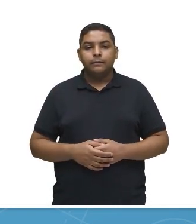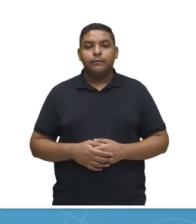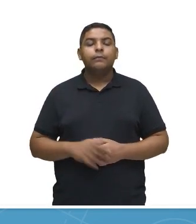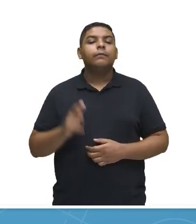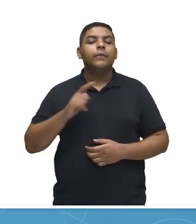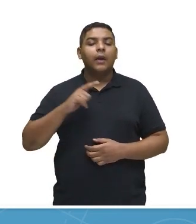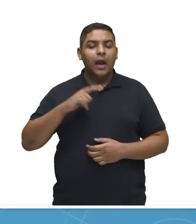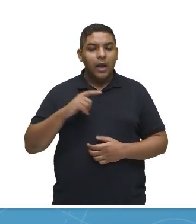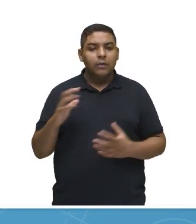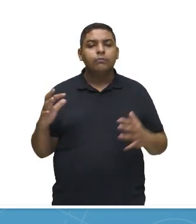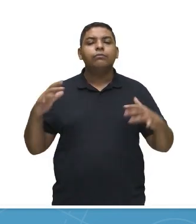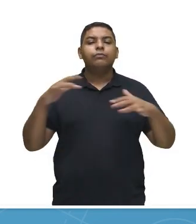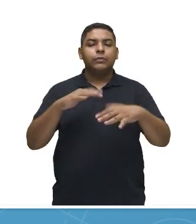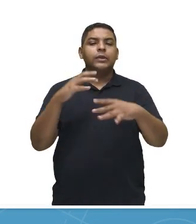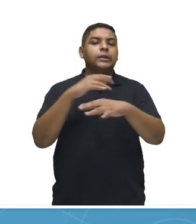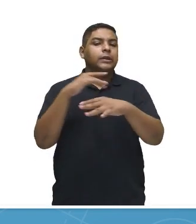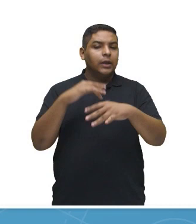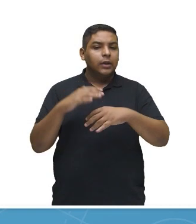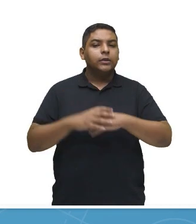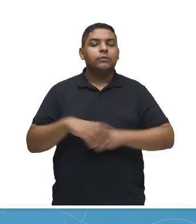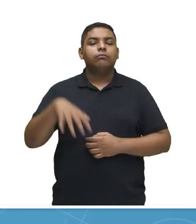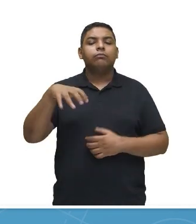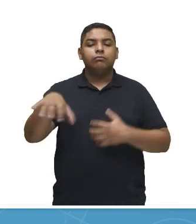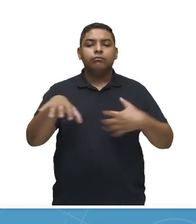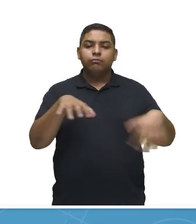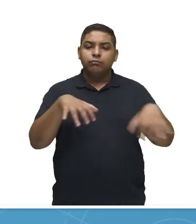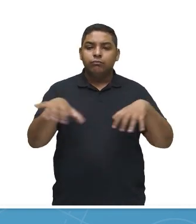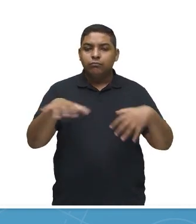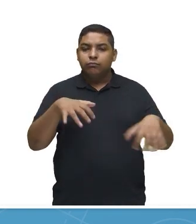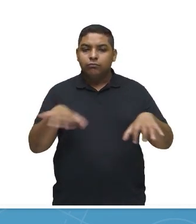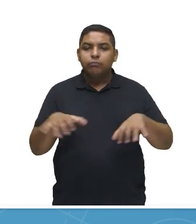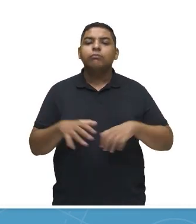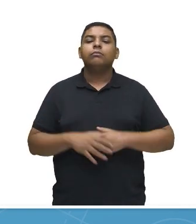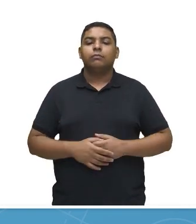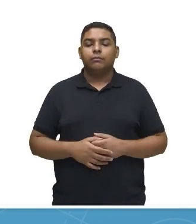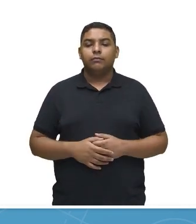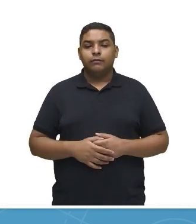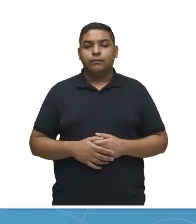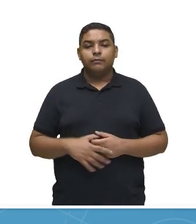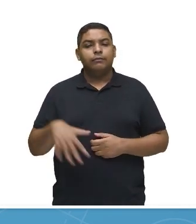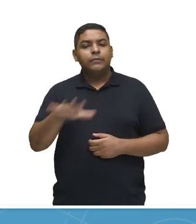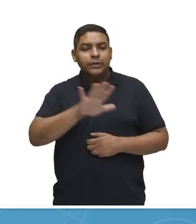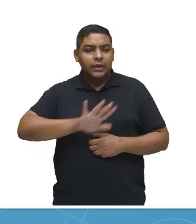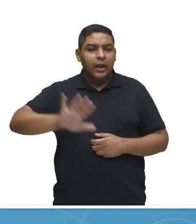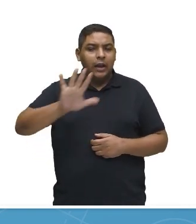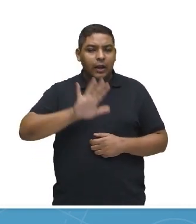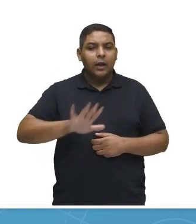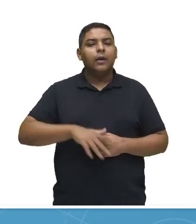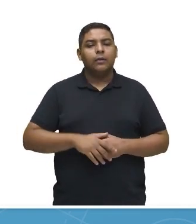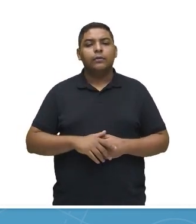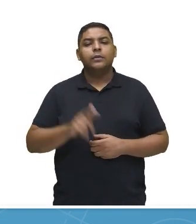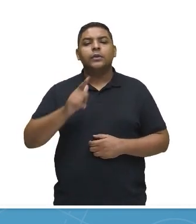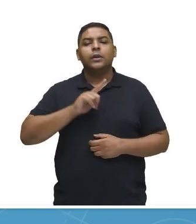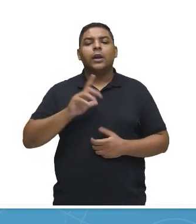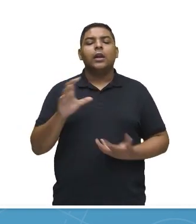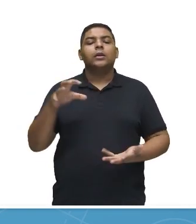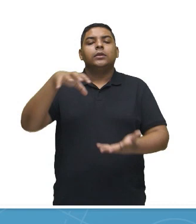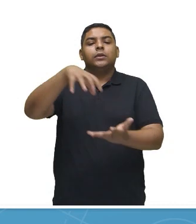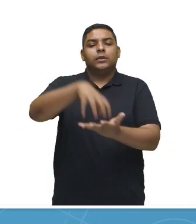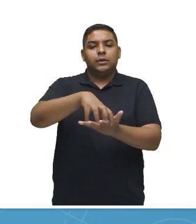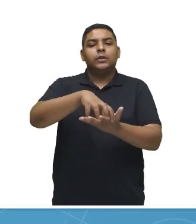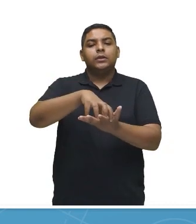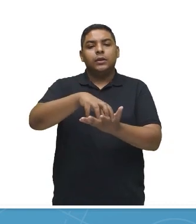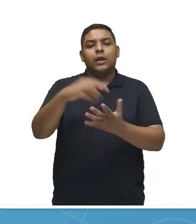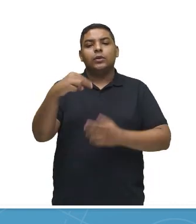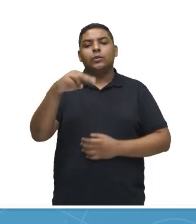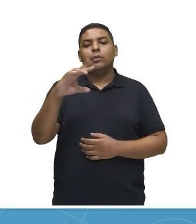As metrópoles e suas regiões metropolitanas, em linhas gerais, consolidam-se a partir de uma cidade núcleo principal e